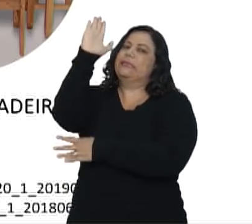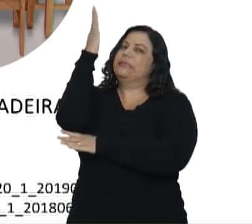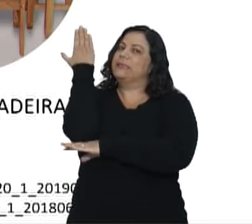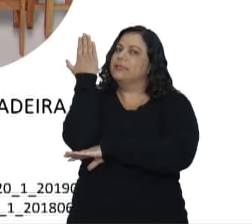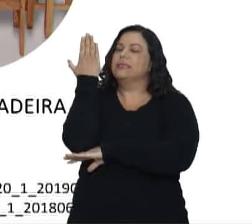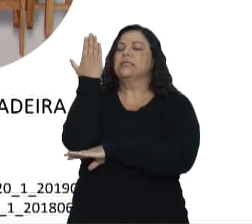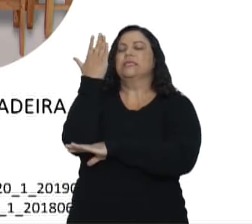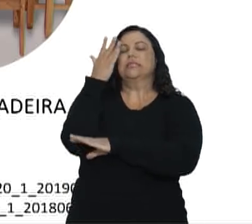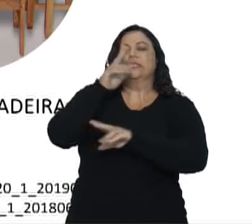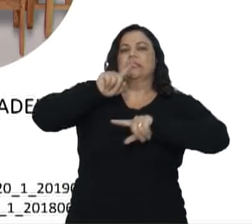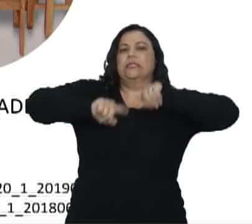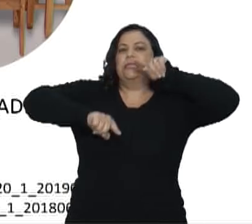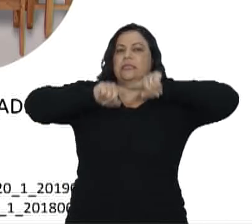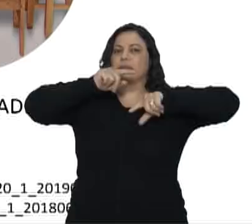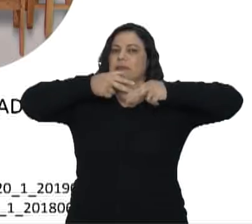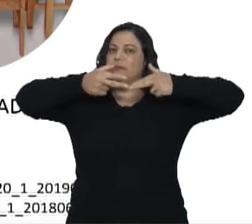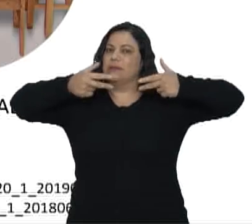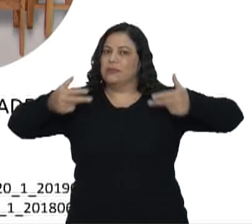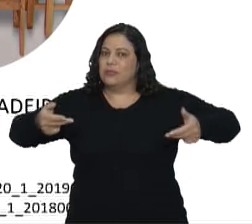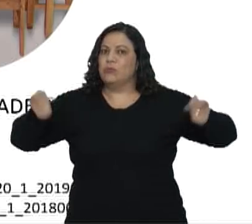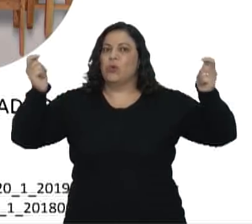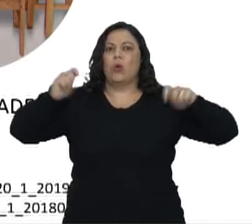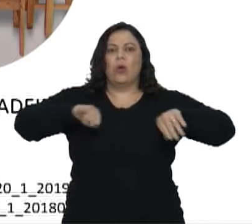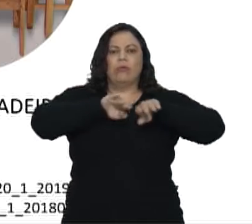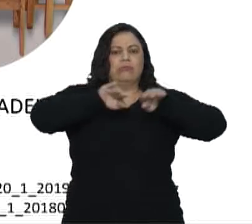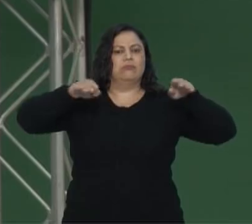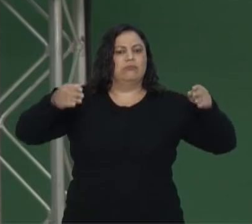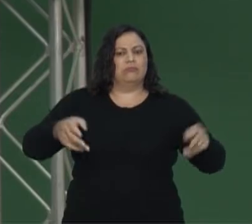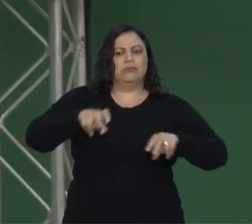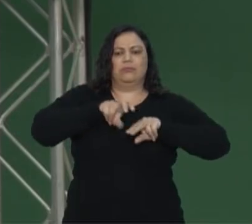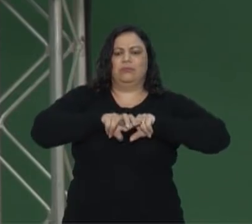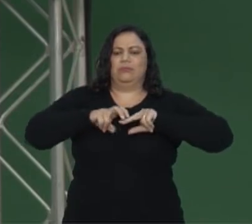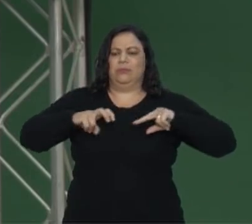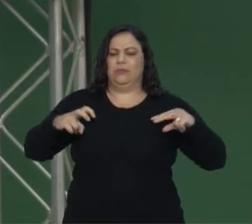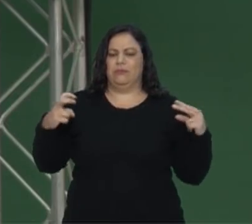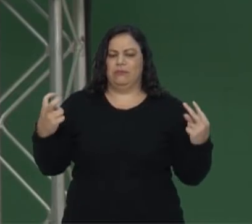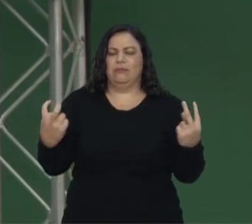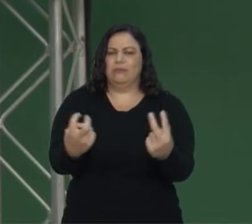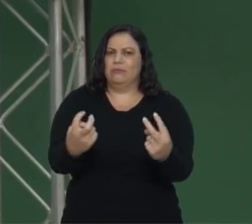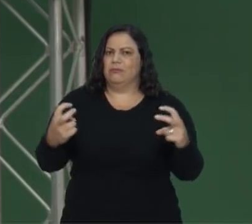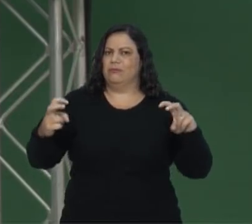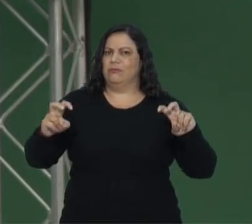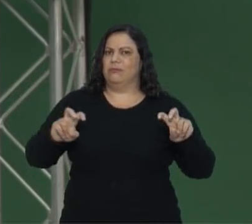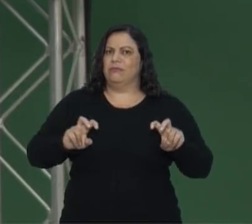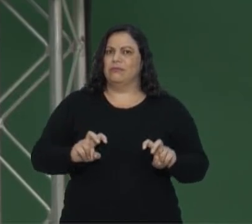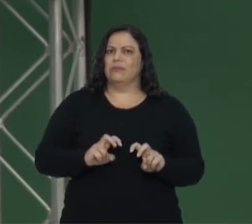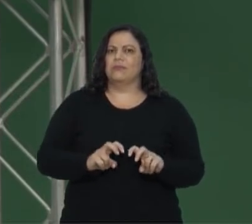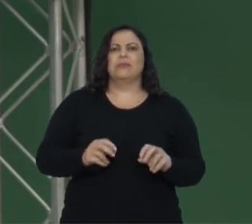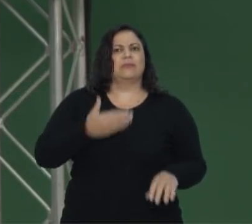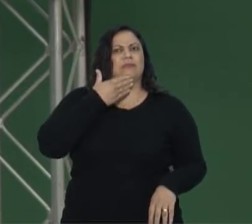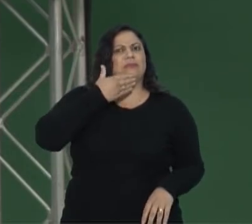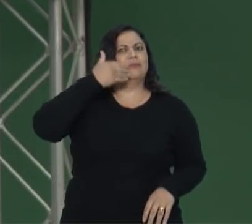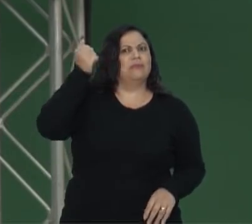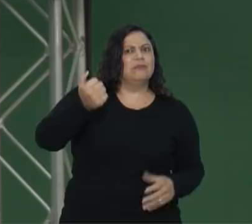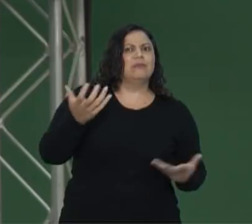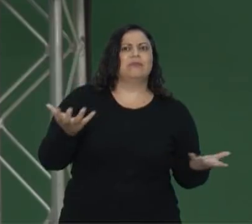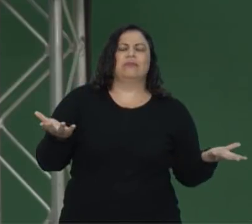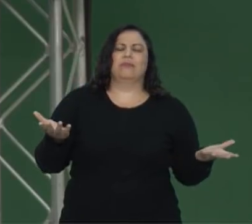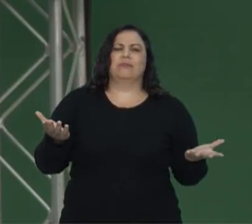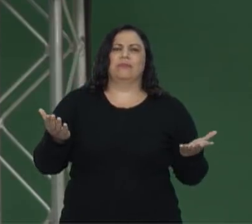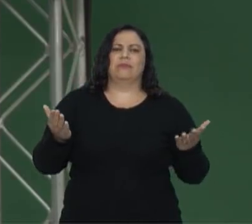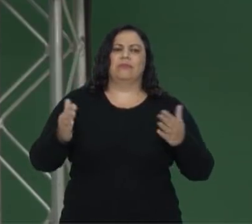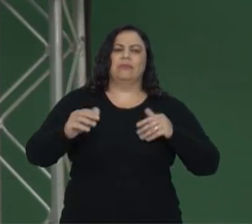em mobília, mesa e cadeira, eu dei uma função melhor para aquele tronco. Então, passou por uma fábrica, por